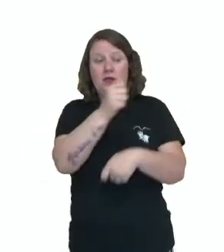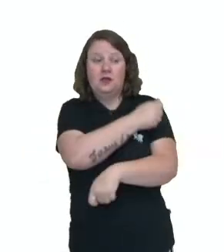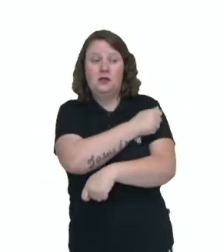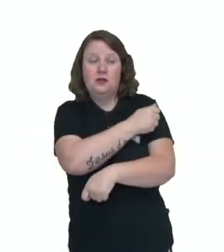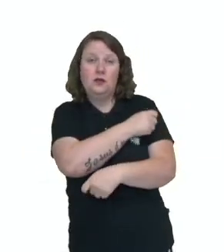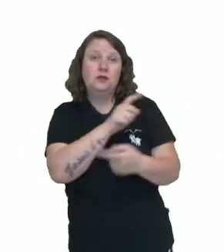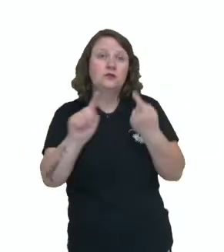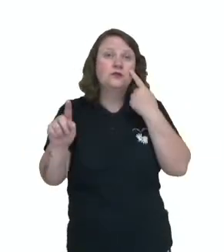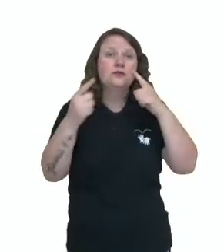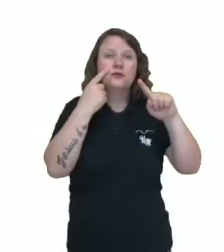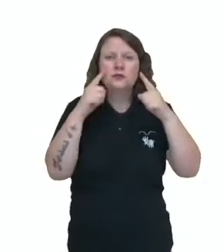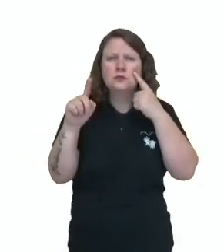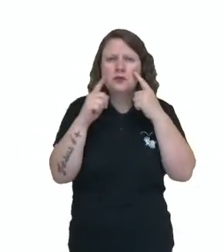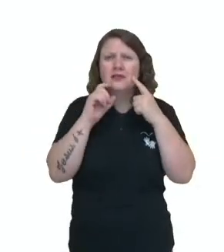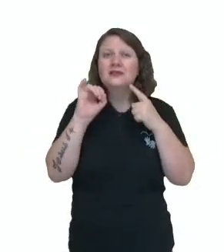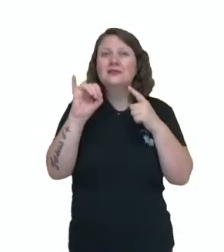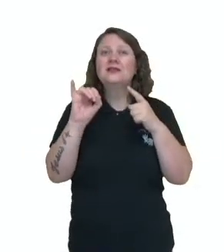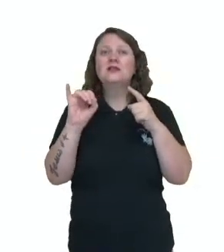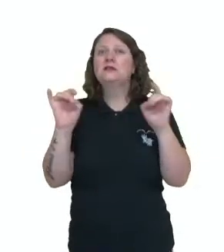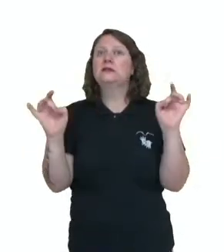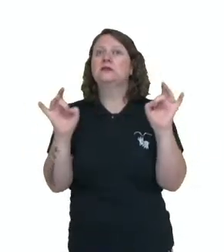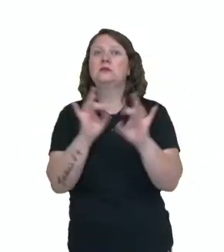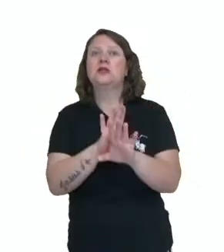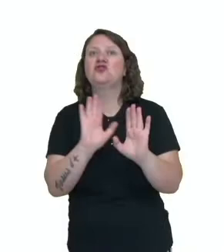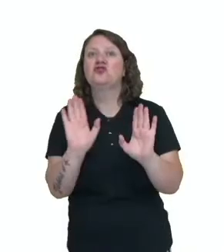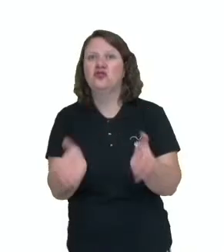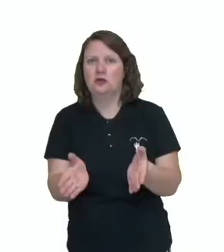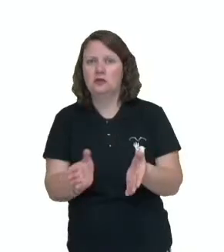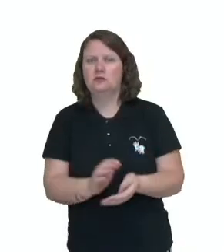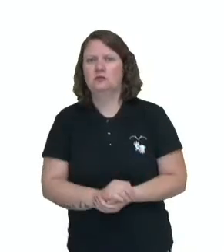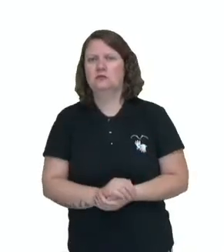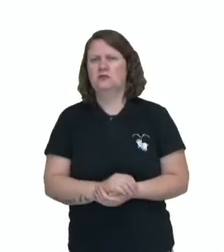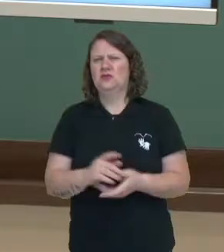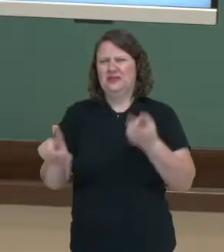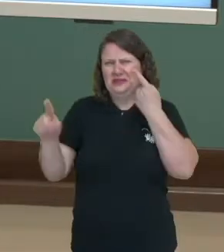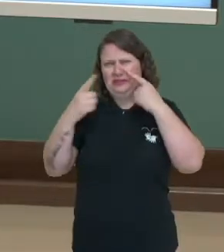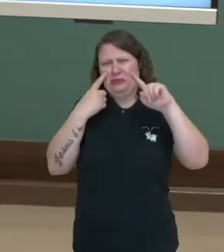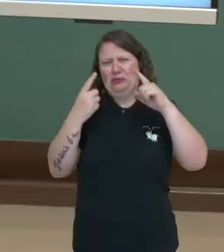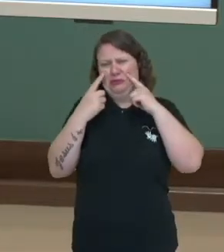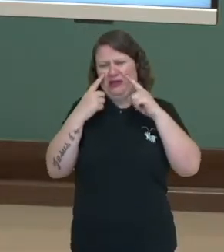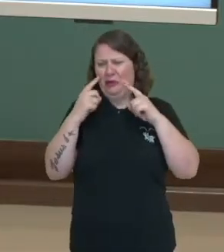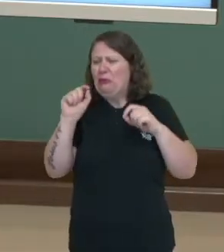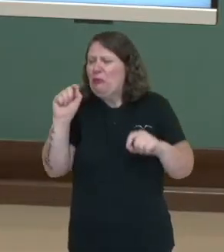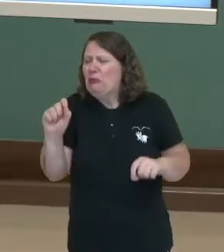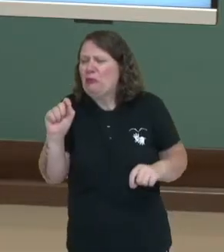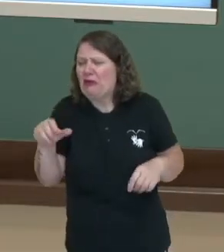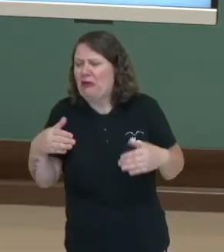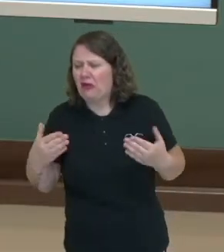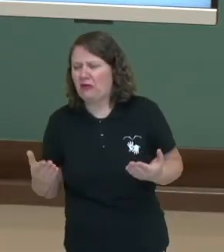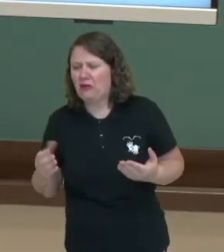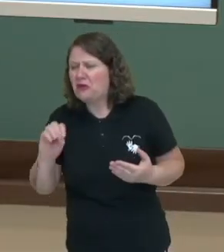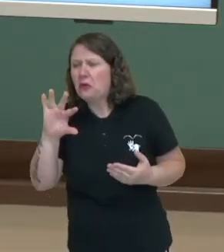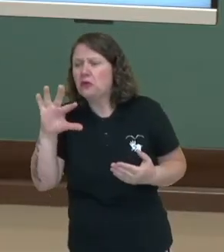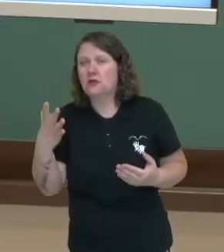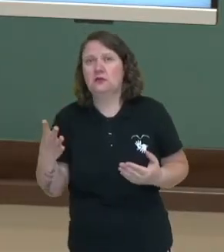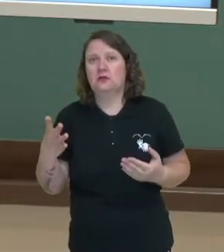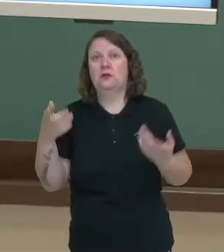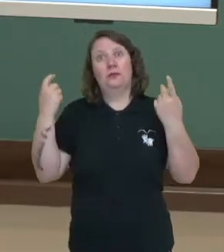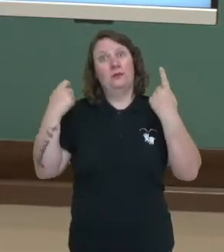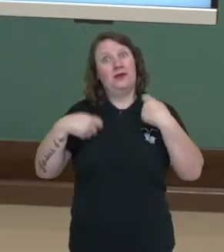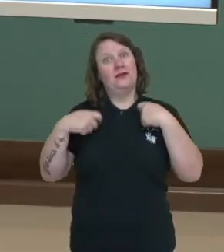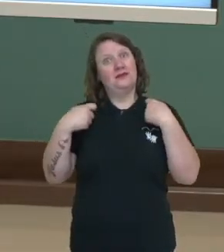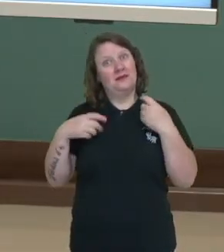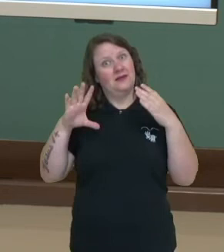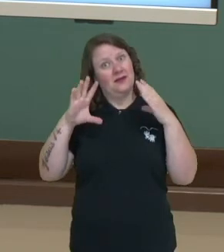descobriram. Se eu encerrasse aqui, os alunos descobriram. Você não saberia o que? Falta um termo, falta o objeto do